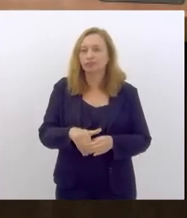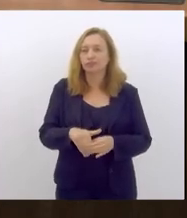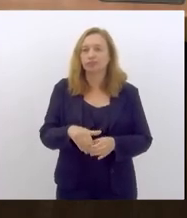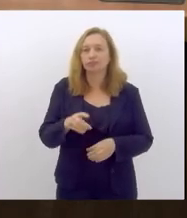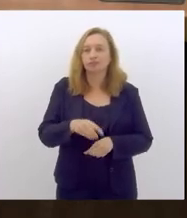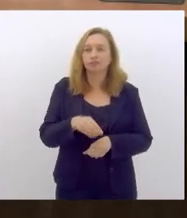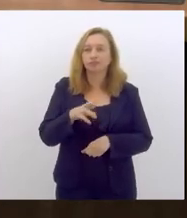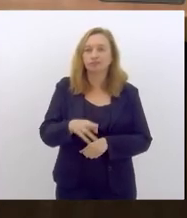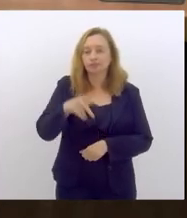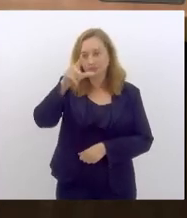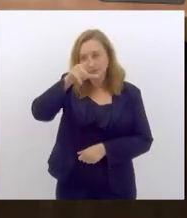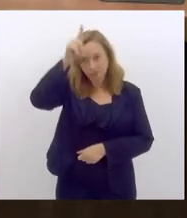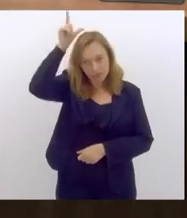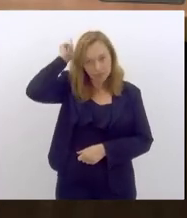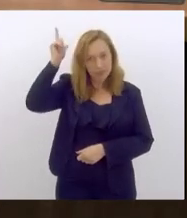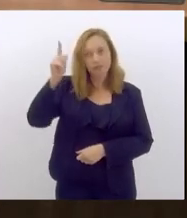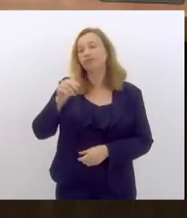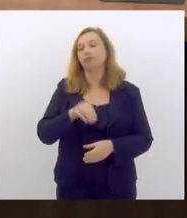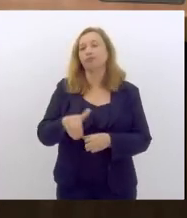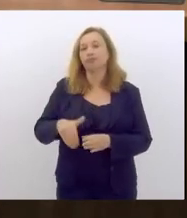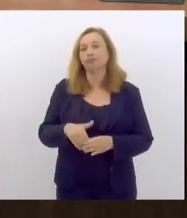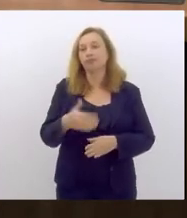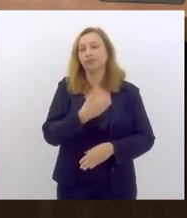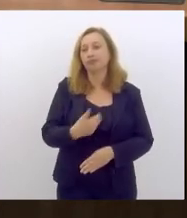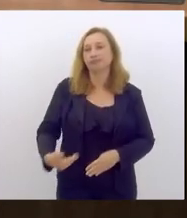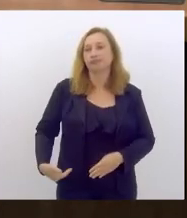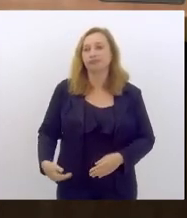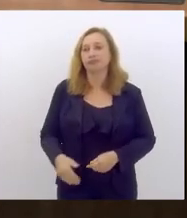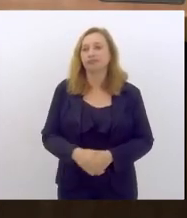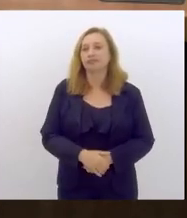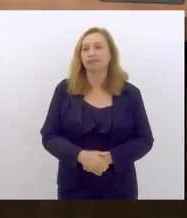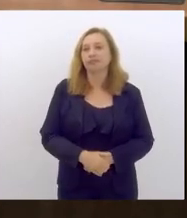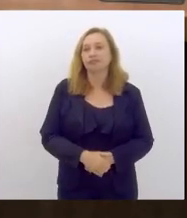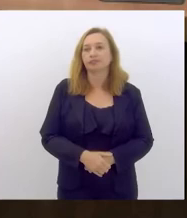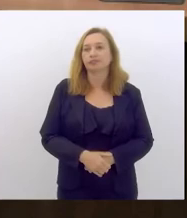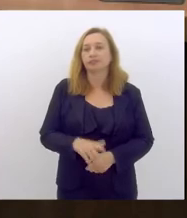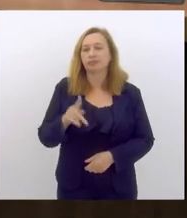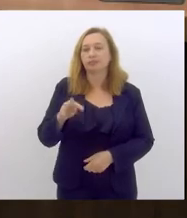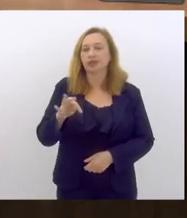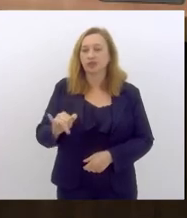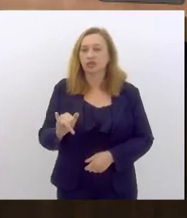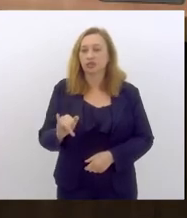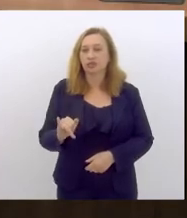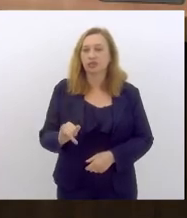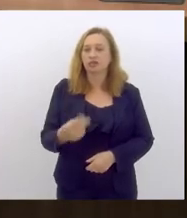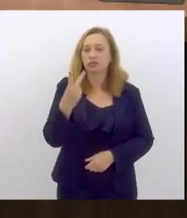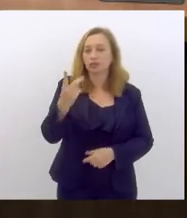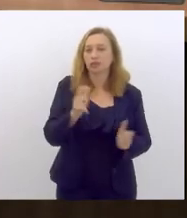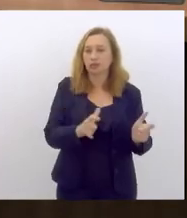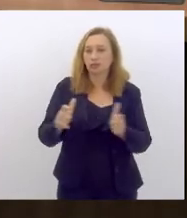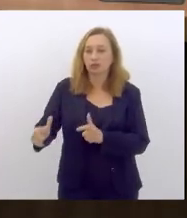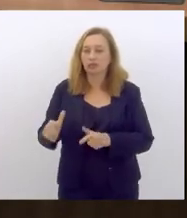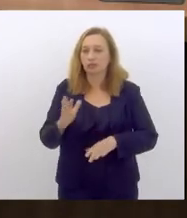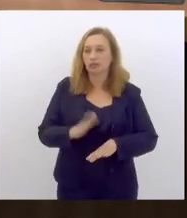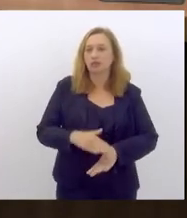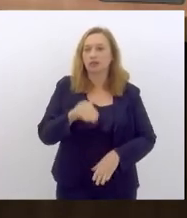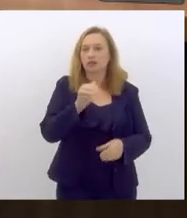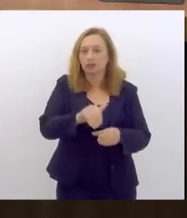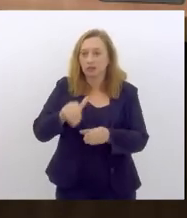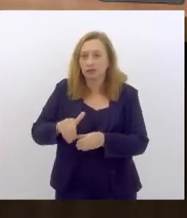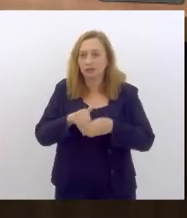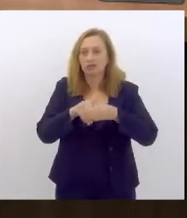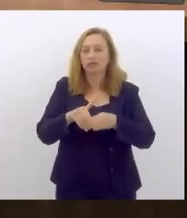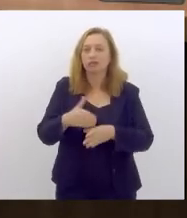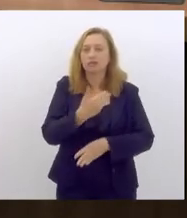Luiz Paulo se candidatou a governador, Pati foi um dos dois lugares onde ele foi o mais votado